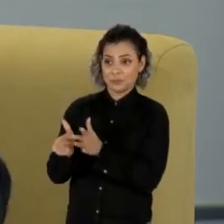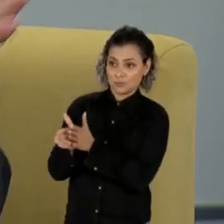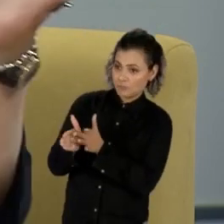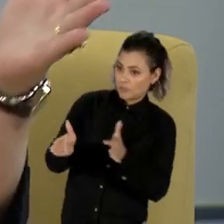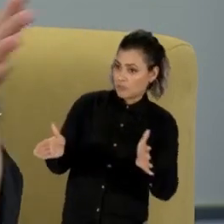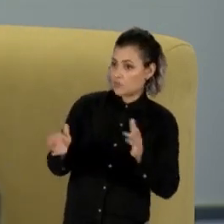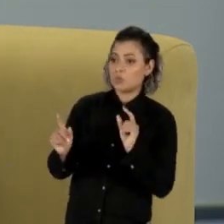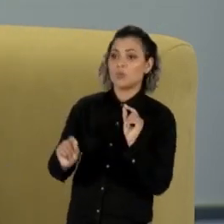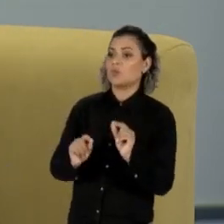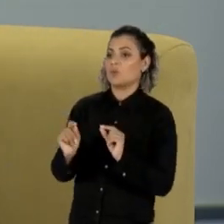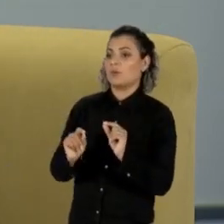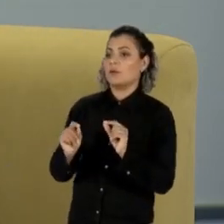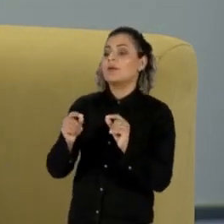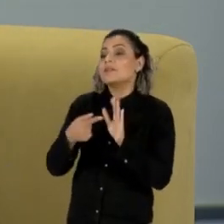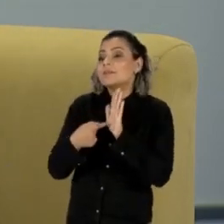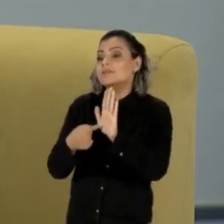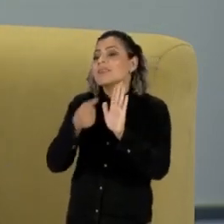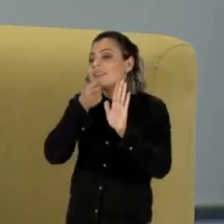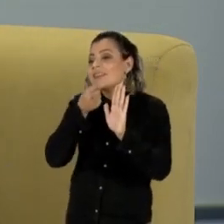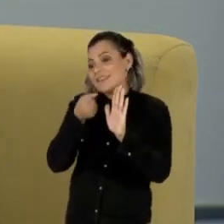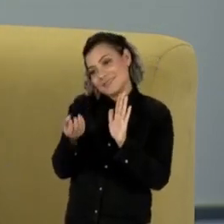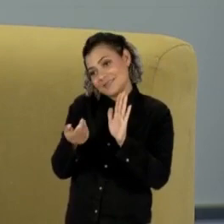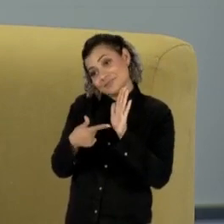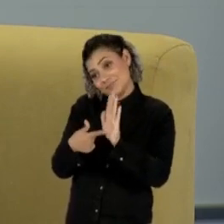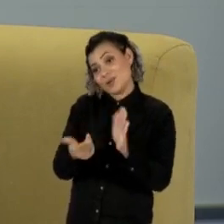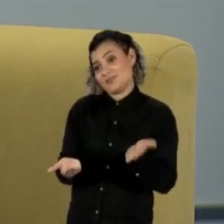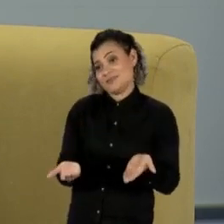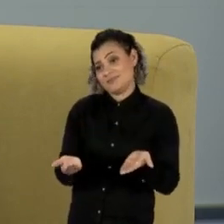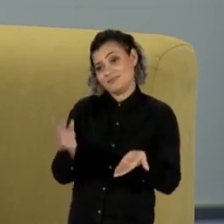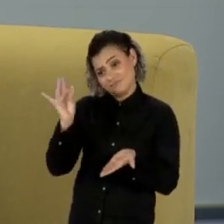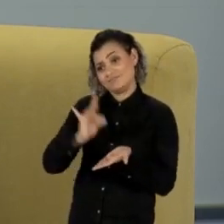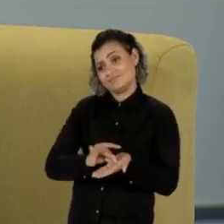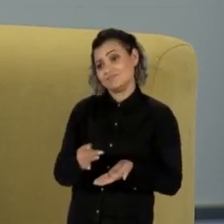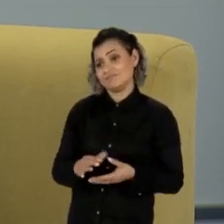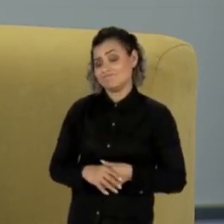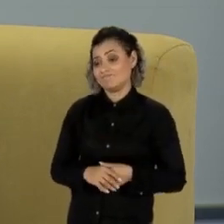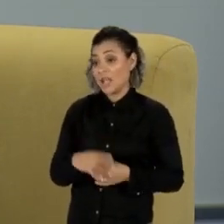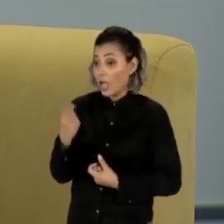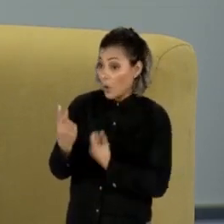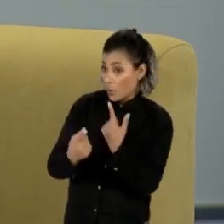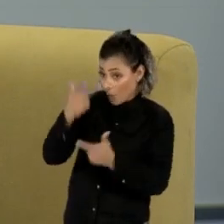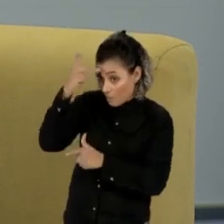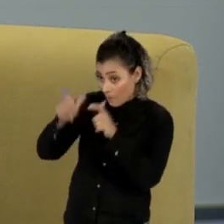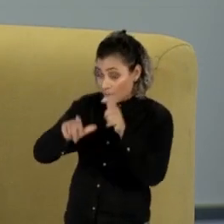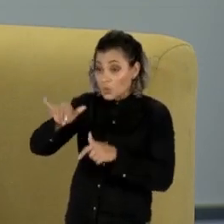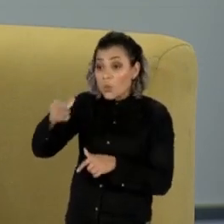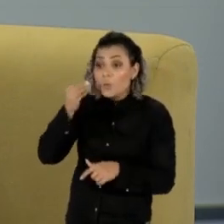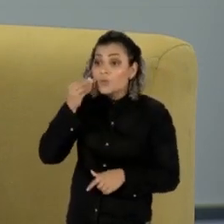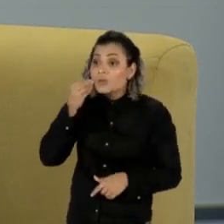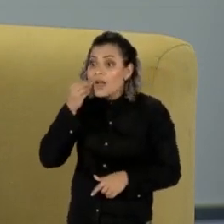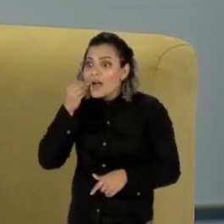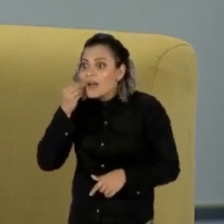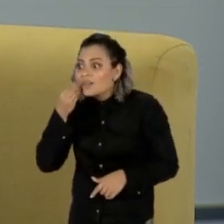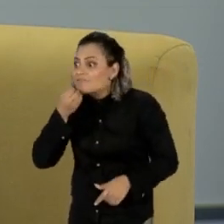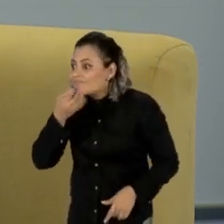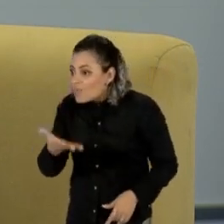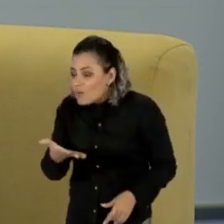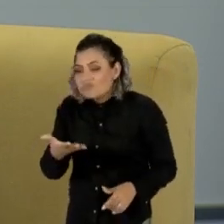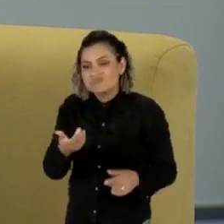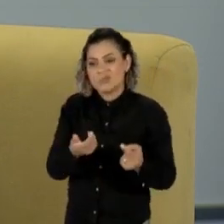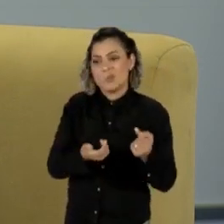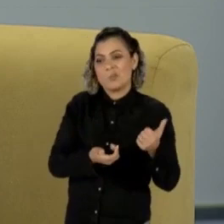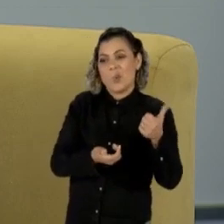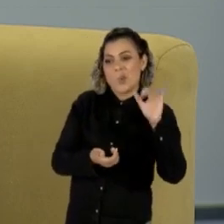pelo que acabamos de ver é na reportagem algumas pessoas com mais oportunidades outras com menos por